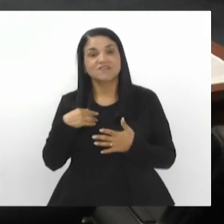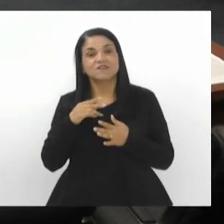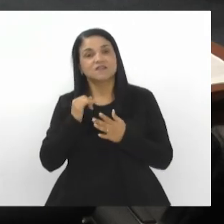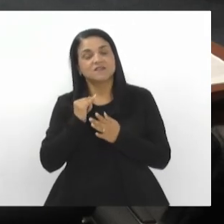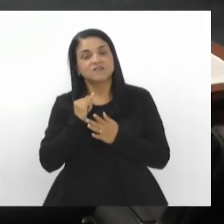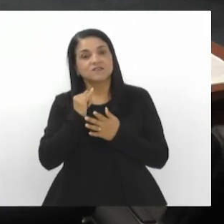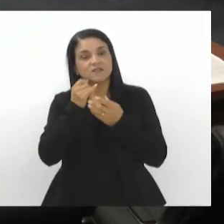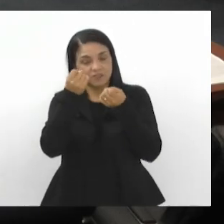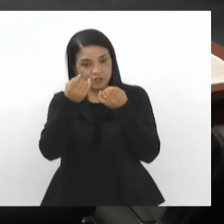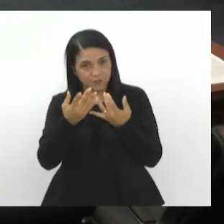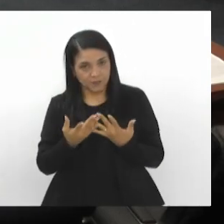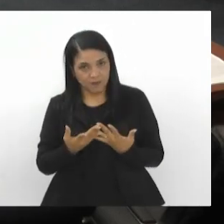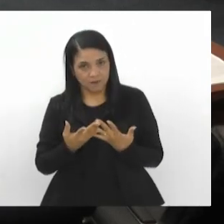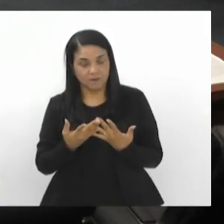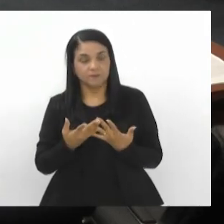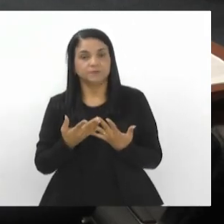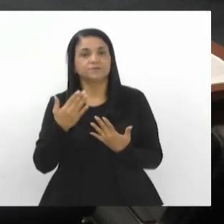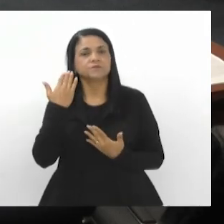ponderação, entendendo, né,